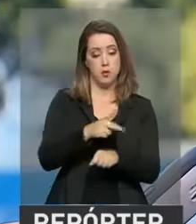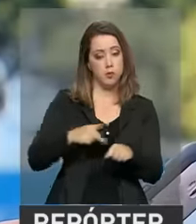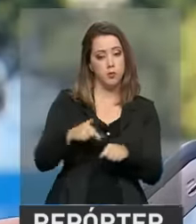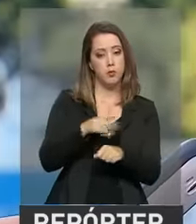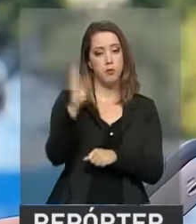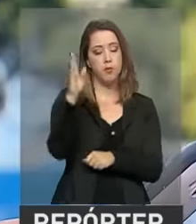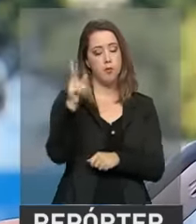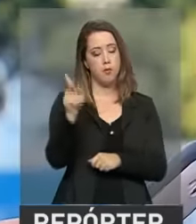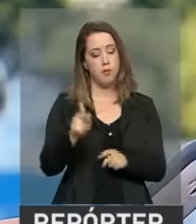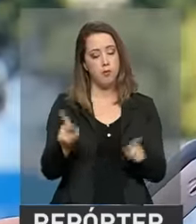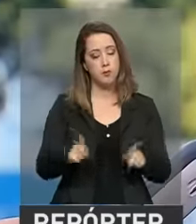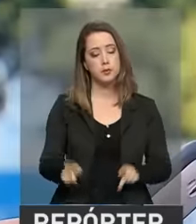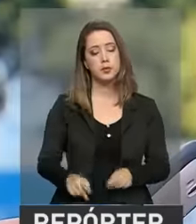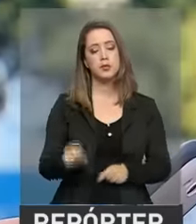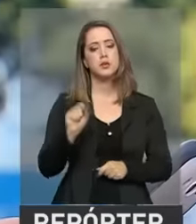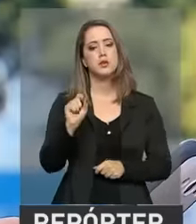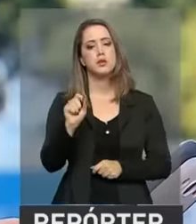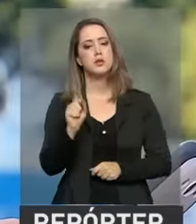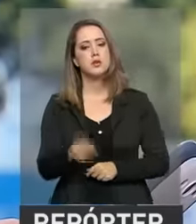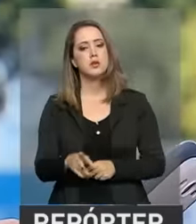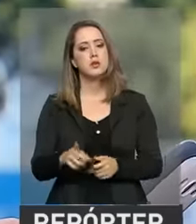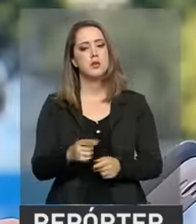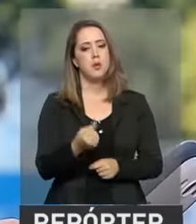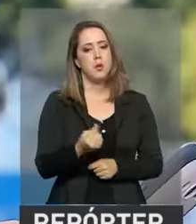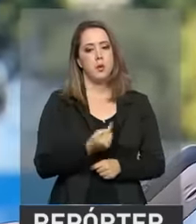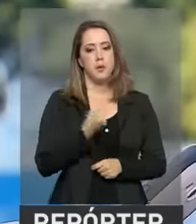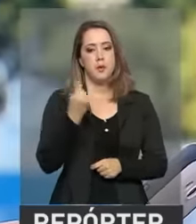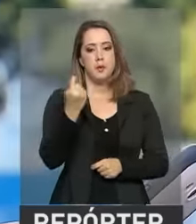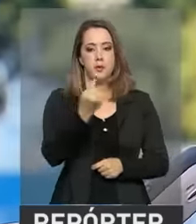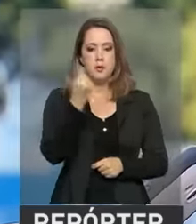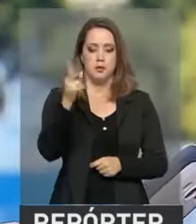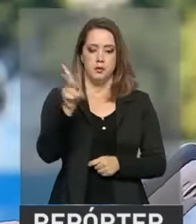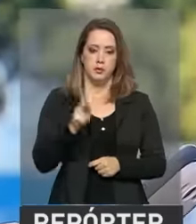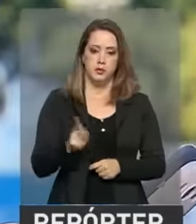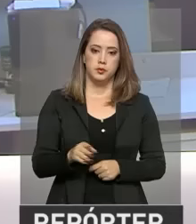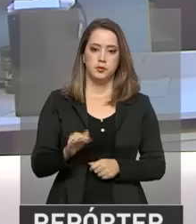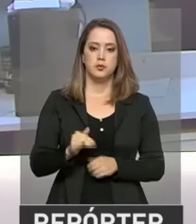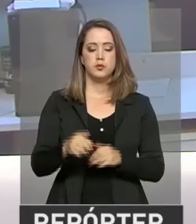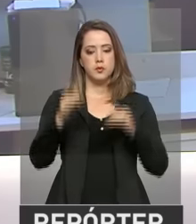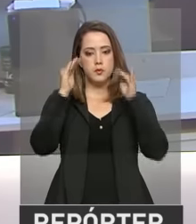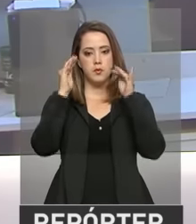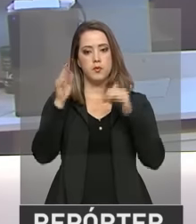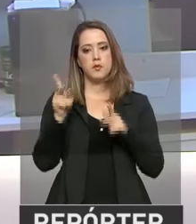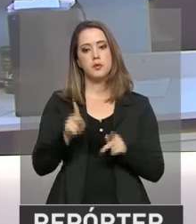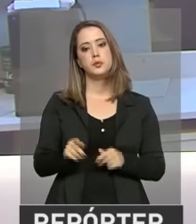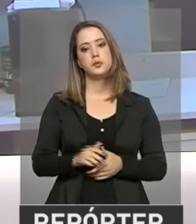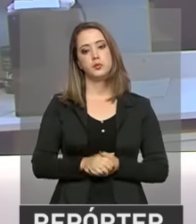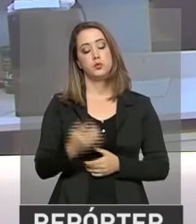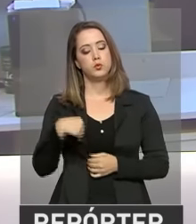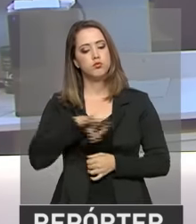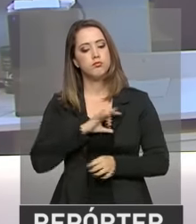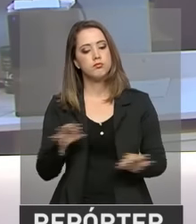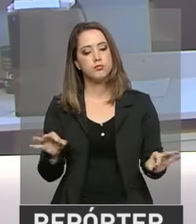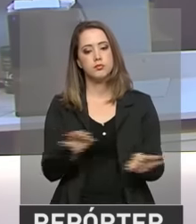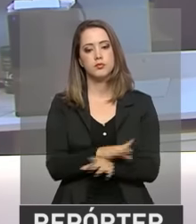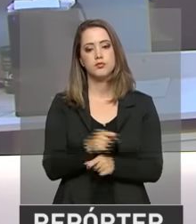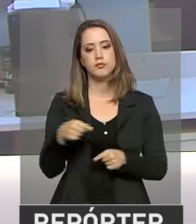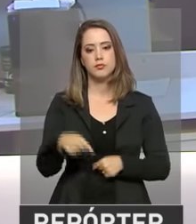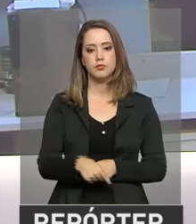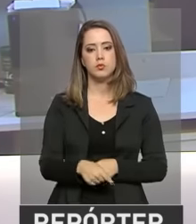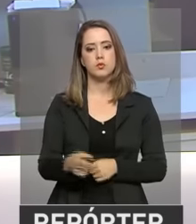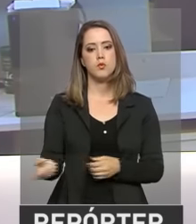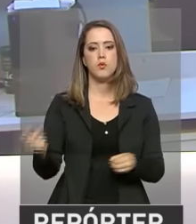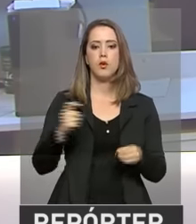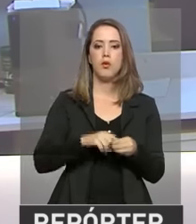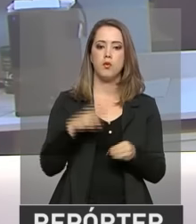orienta pelo multilateralismo pelo respeito à soberania dos demais países e nós ficamos por aqui Voltamos